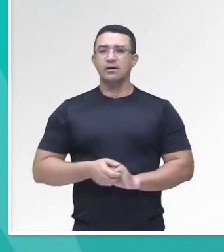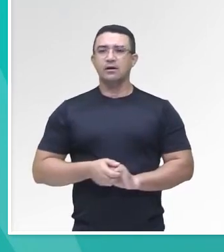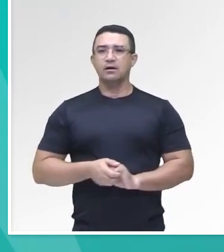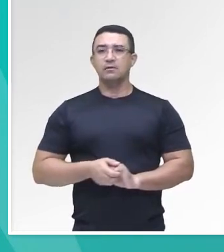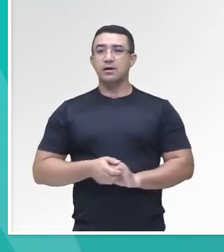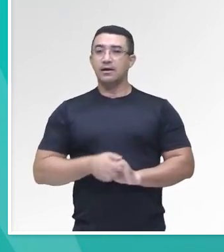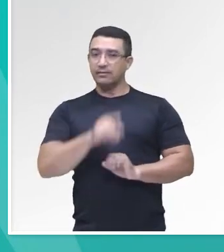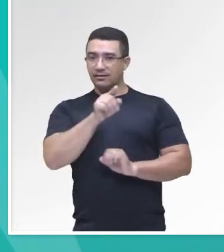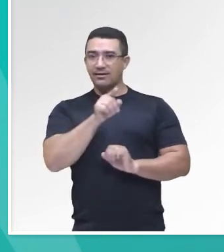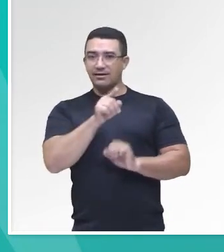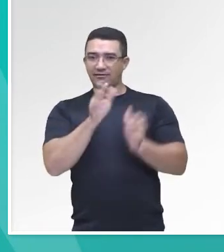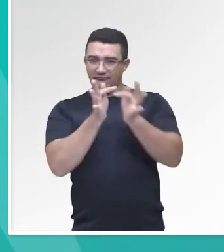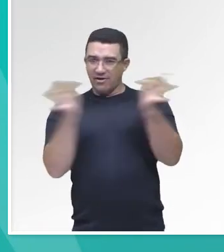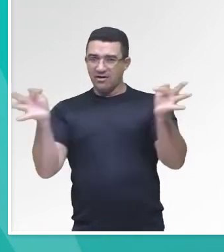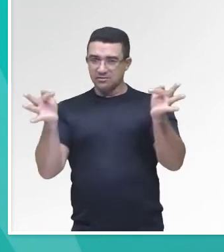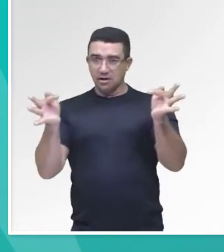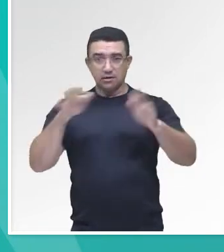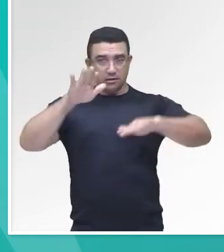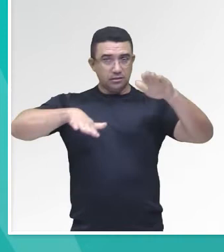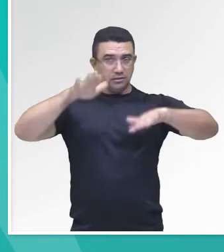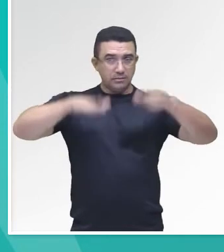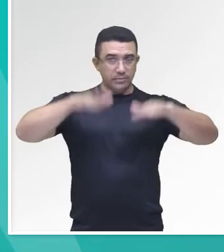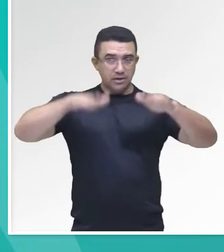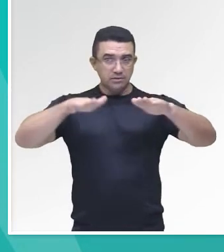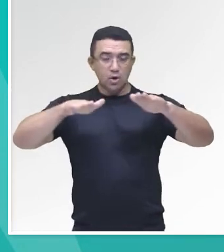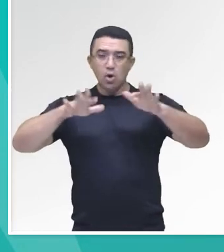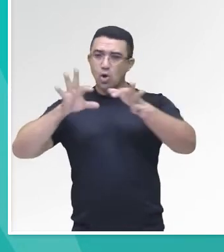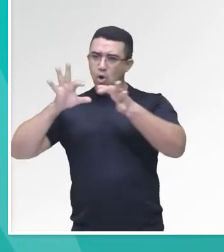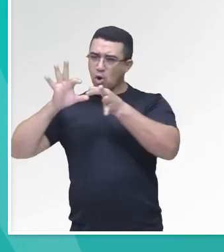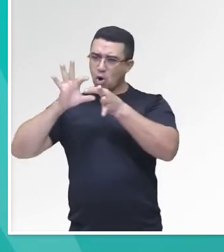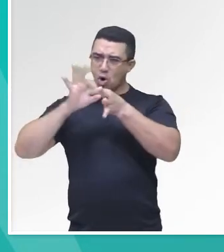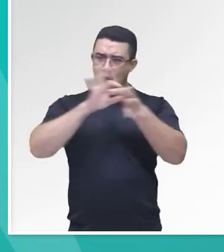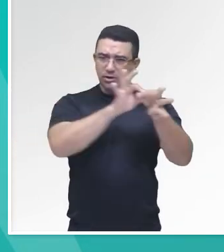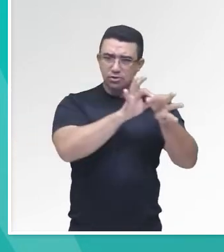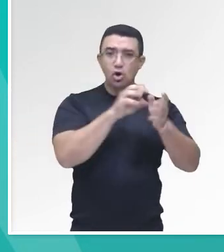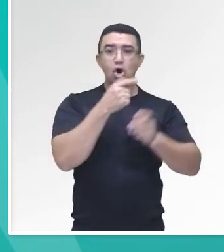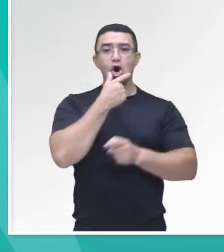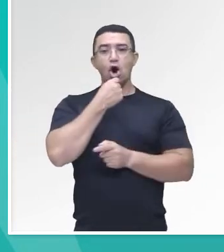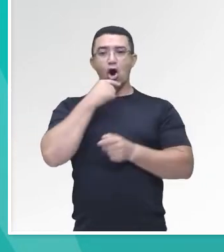contexto aqui, né? Ele fez um transplante de coração,